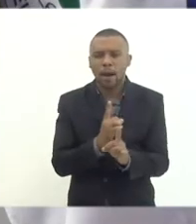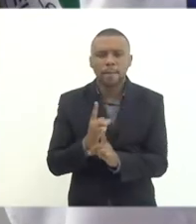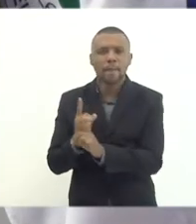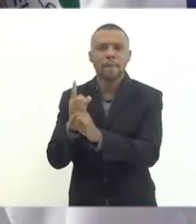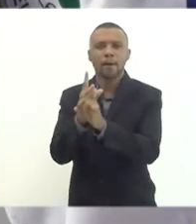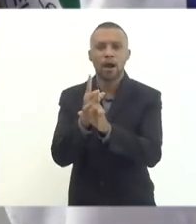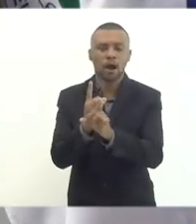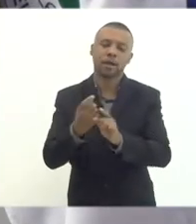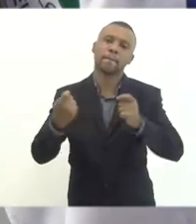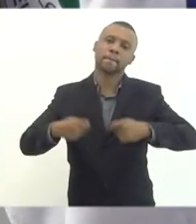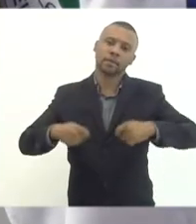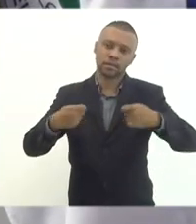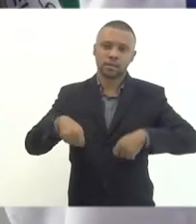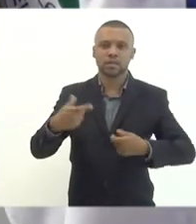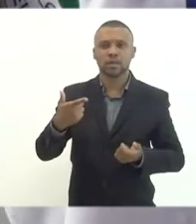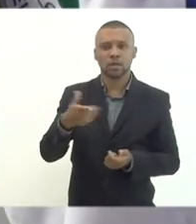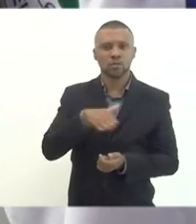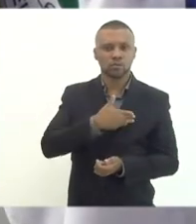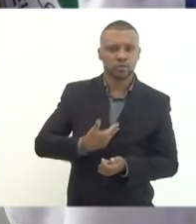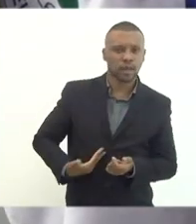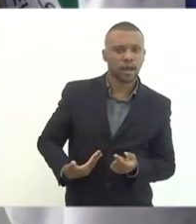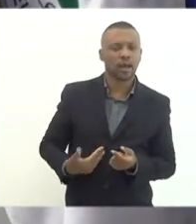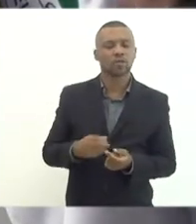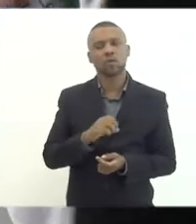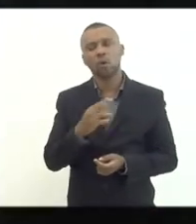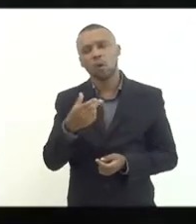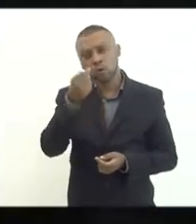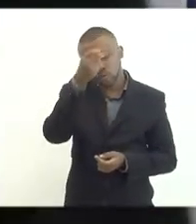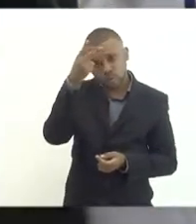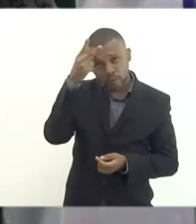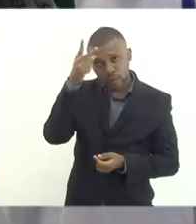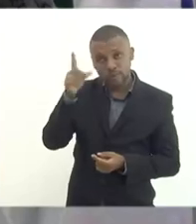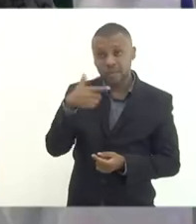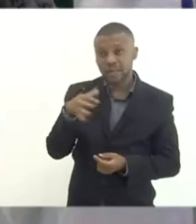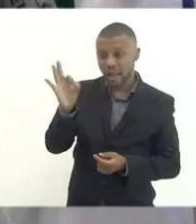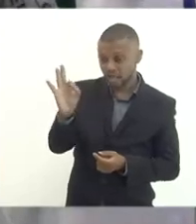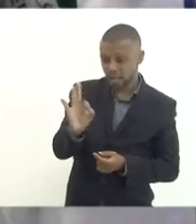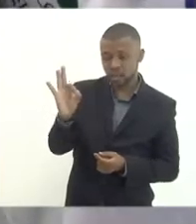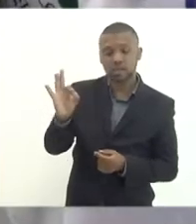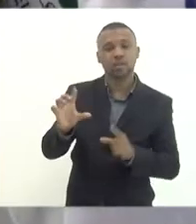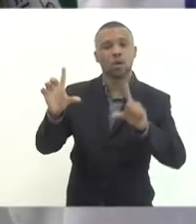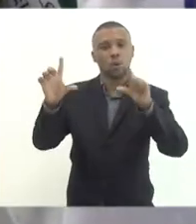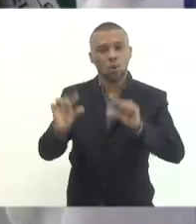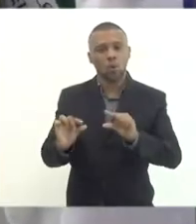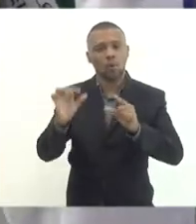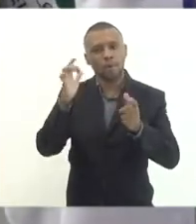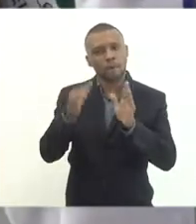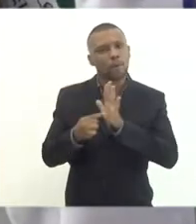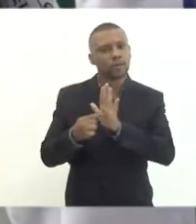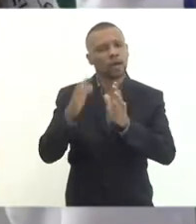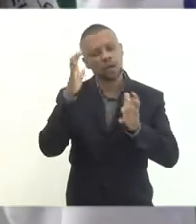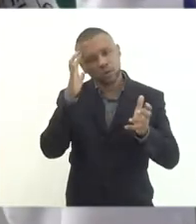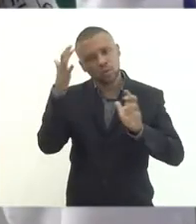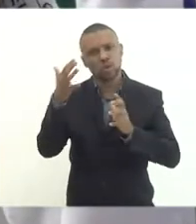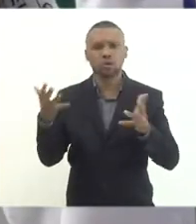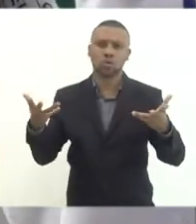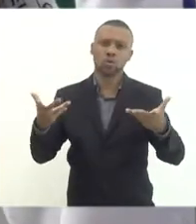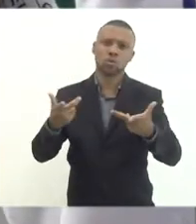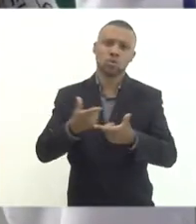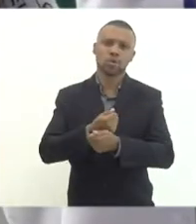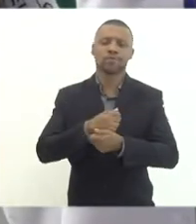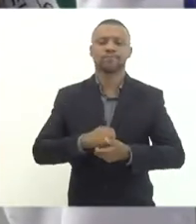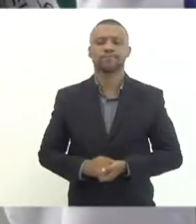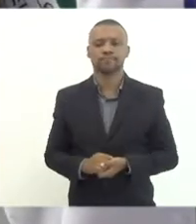só no estado mais no município para que possamos diminuir essa estatística e trazer soluções eficazes é